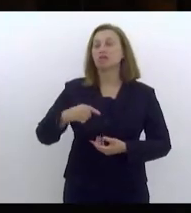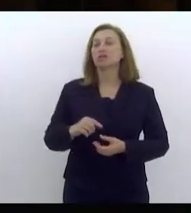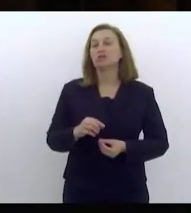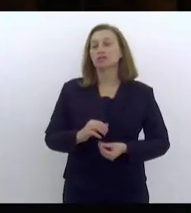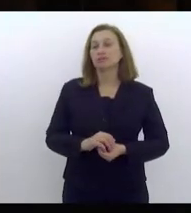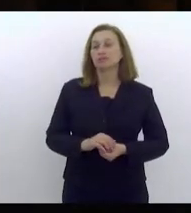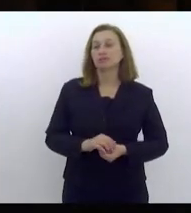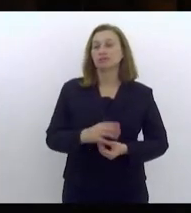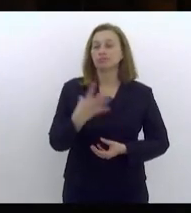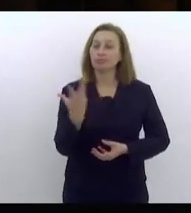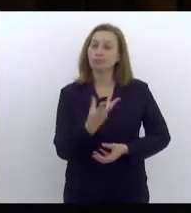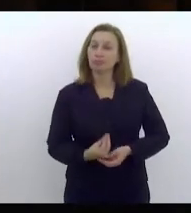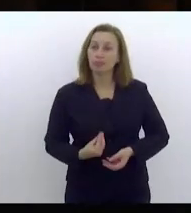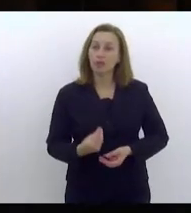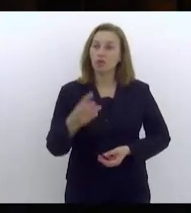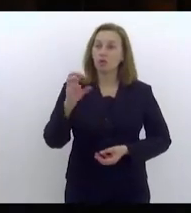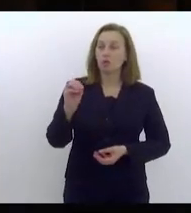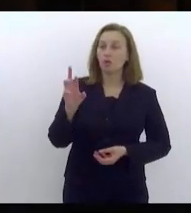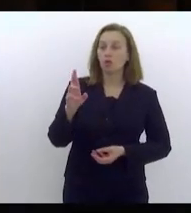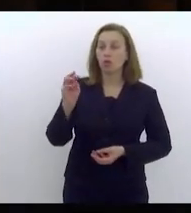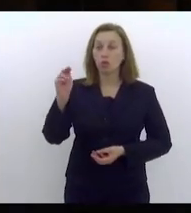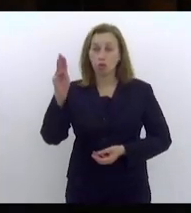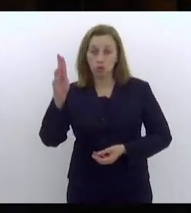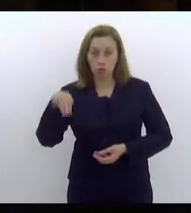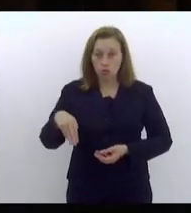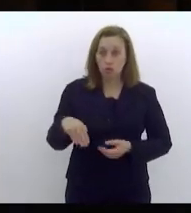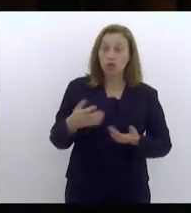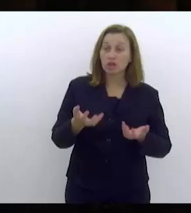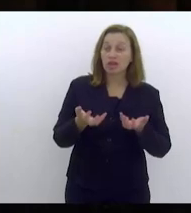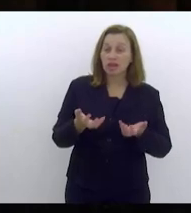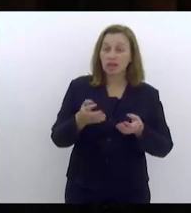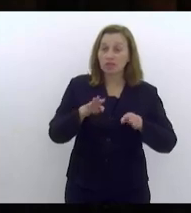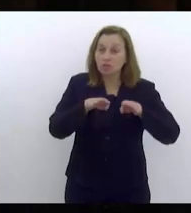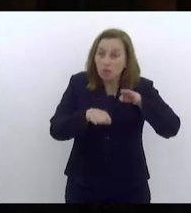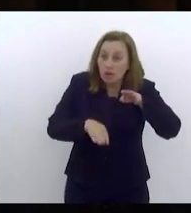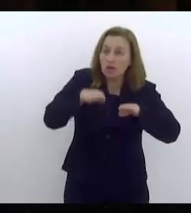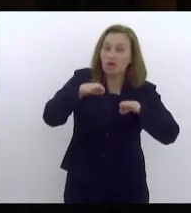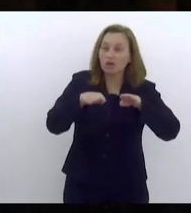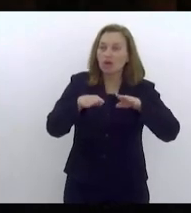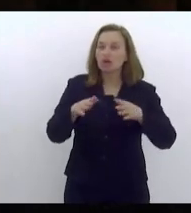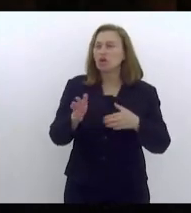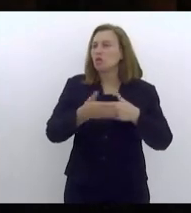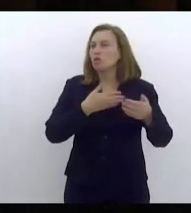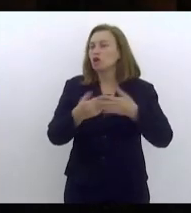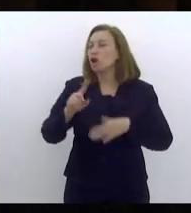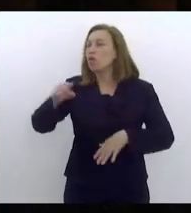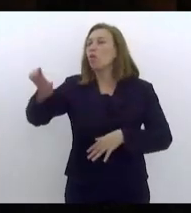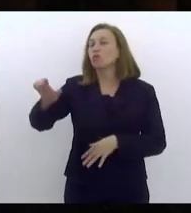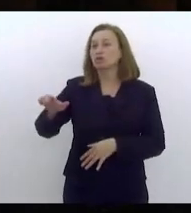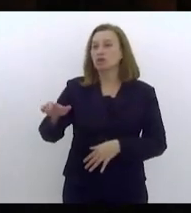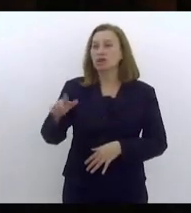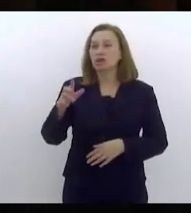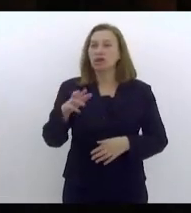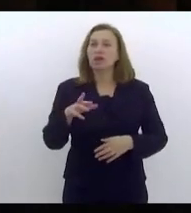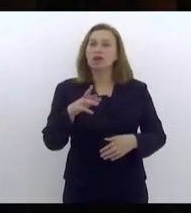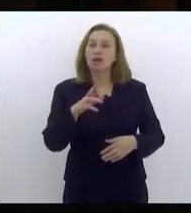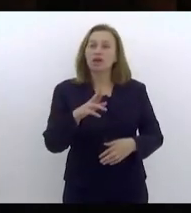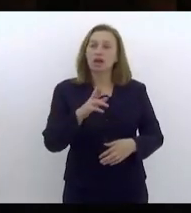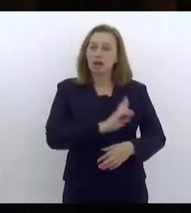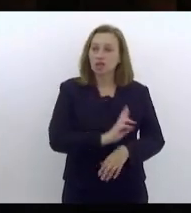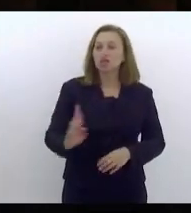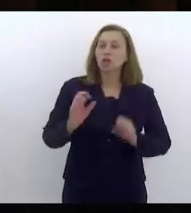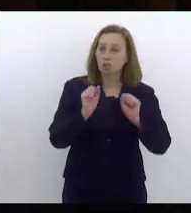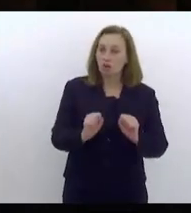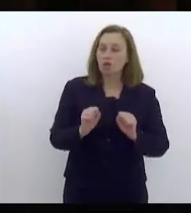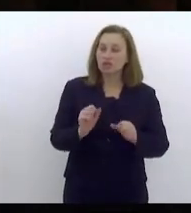que a gente quer, senhora presidenta, é equidade. É claro que se outra e qualquer religião possa fazer seus ritos fúnebres,